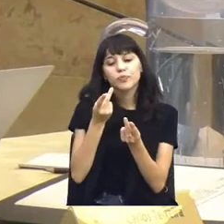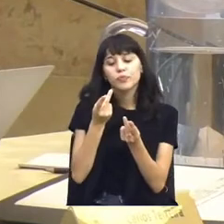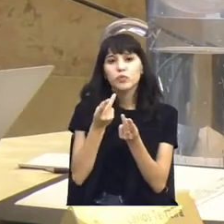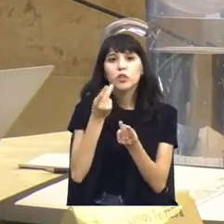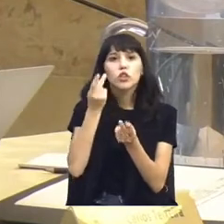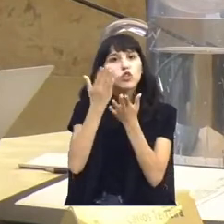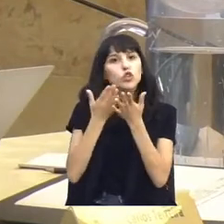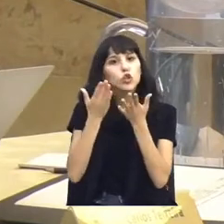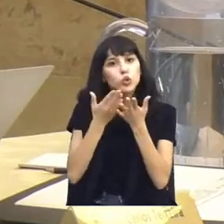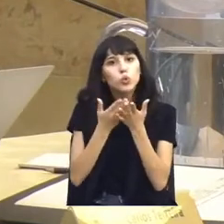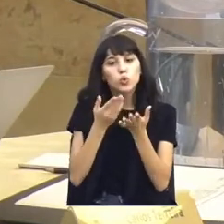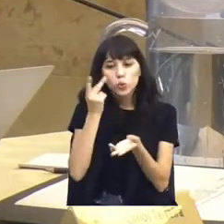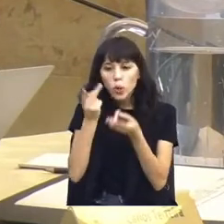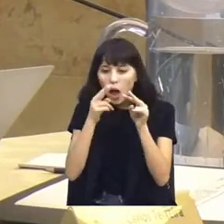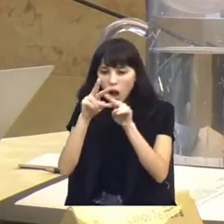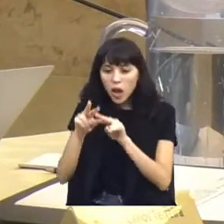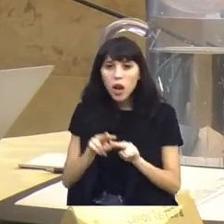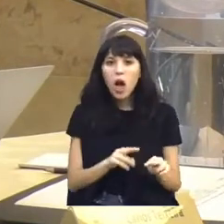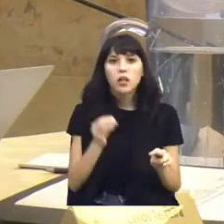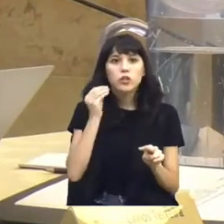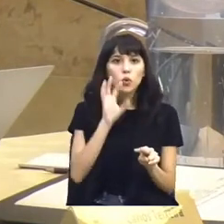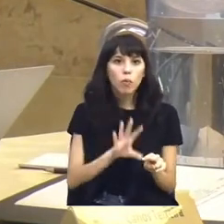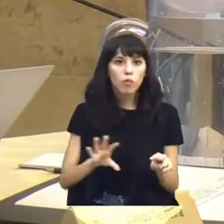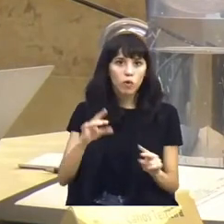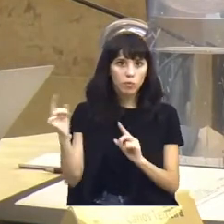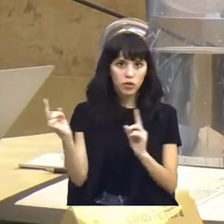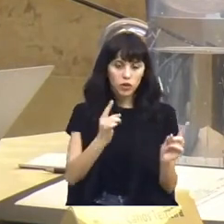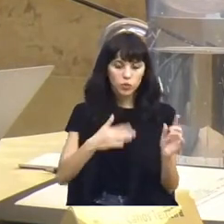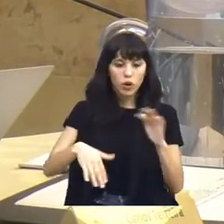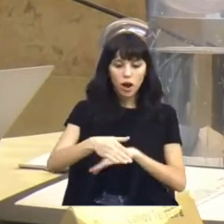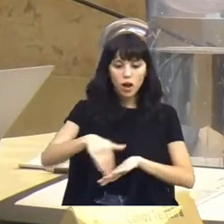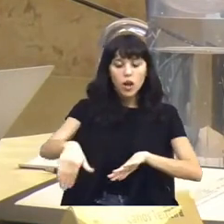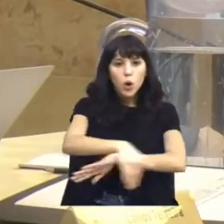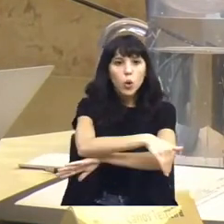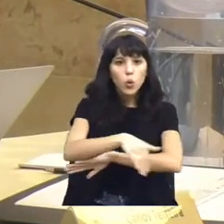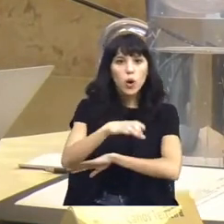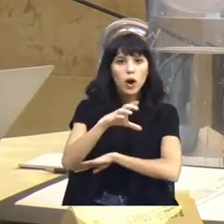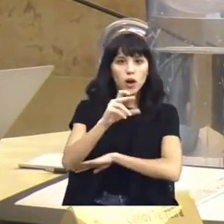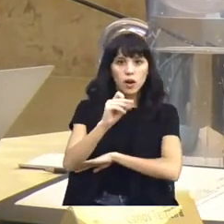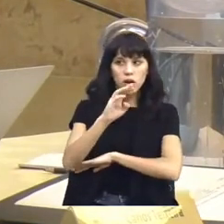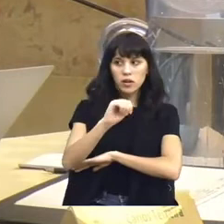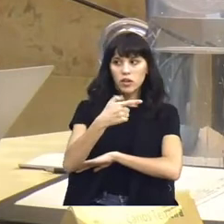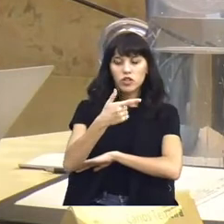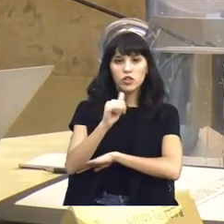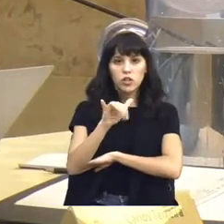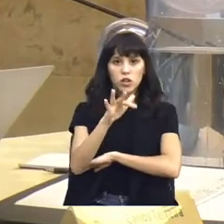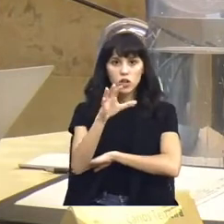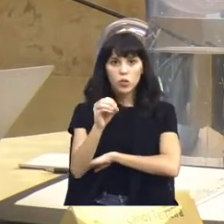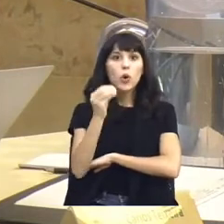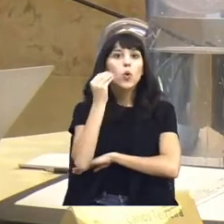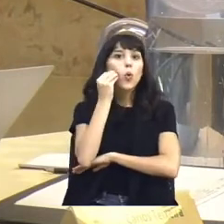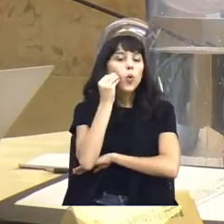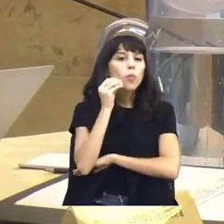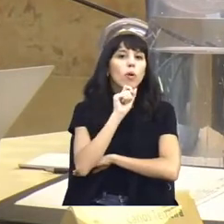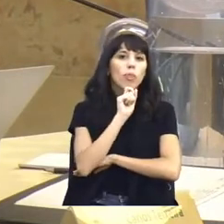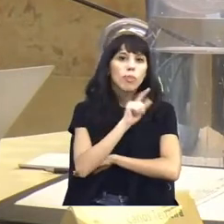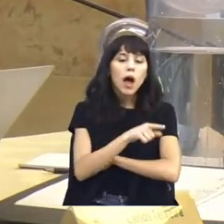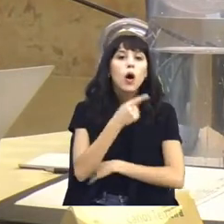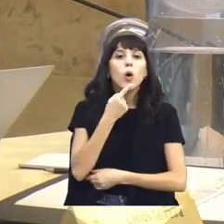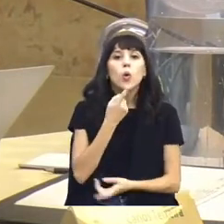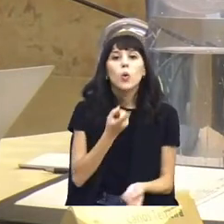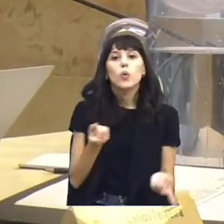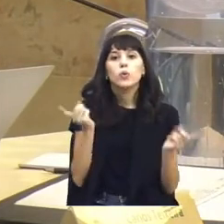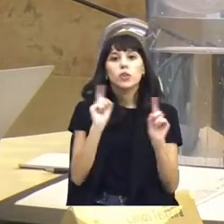no âmbito da dos modos de transporte na Rua Castilho e da possibilidade de se revisitar